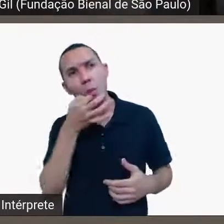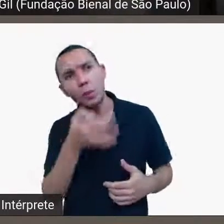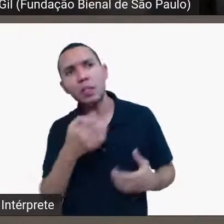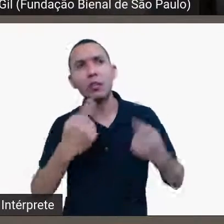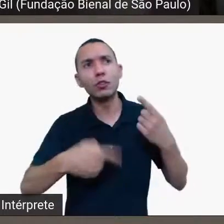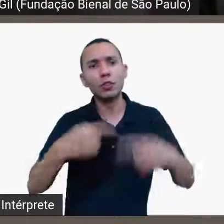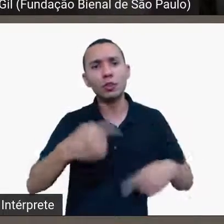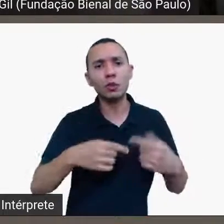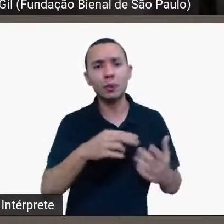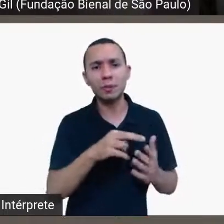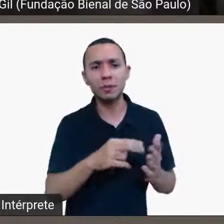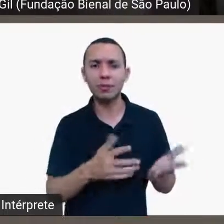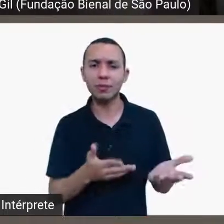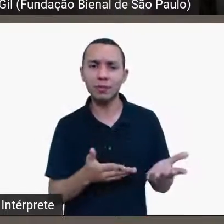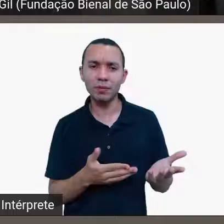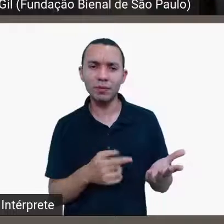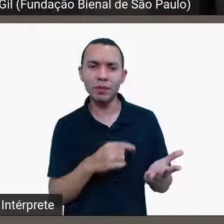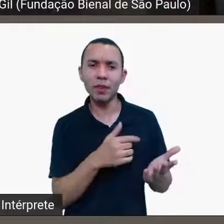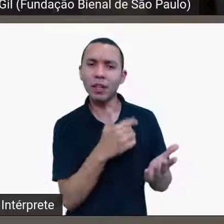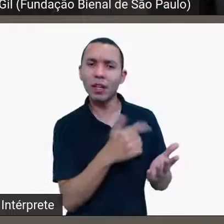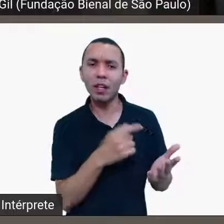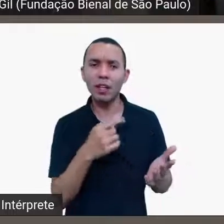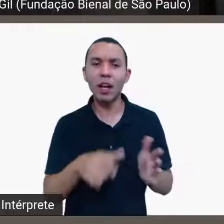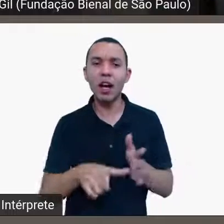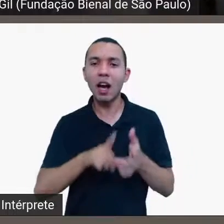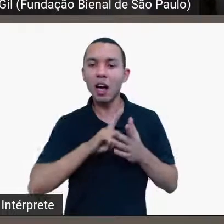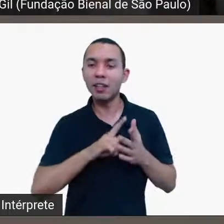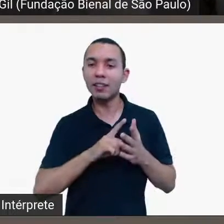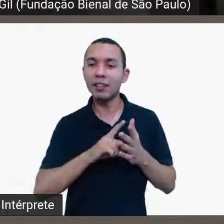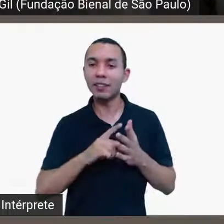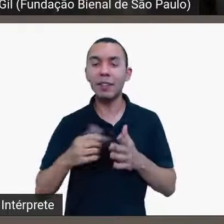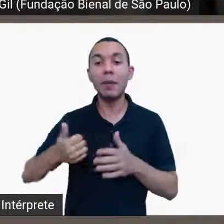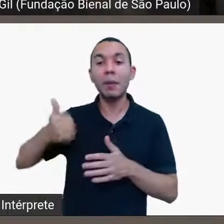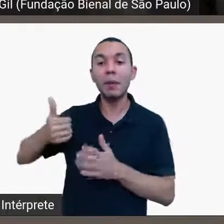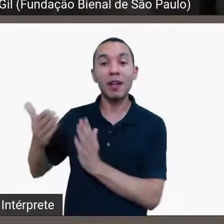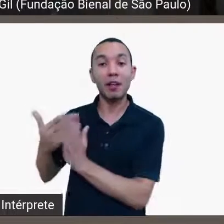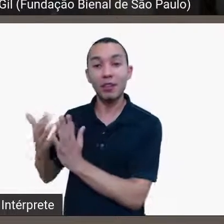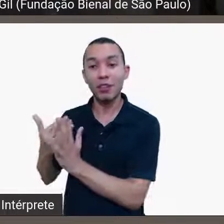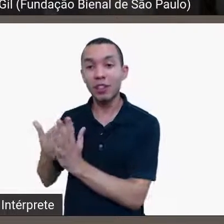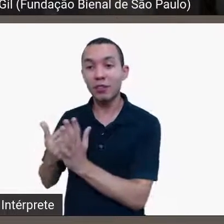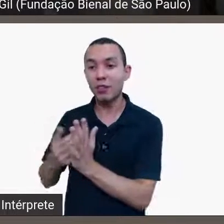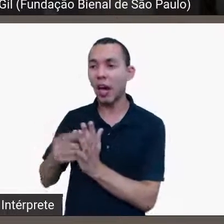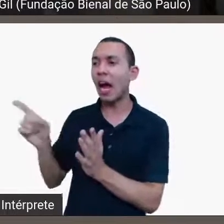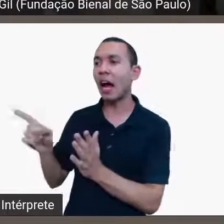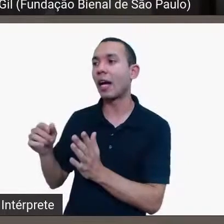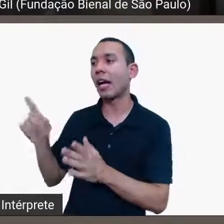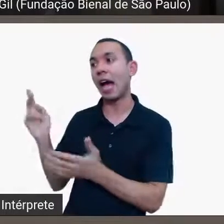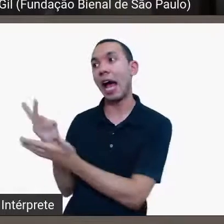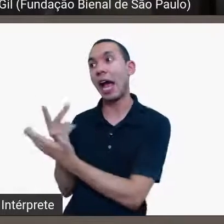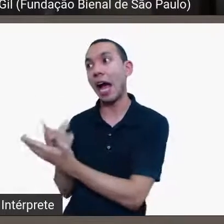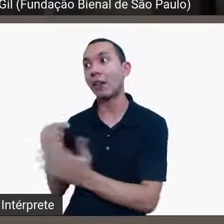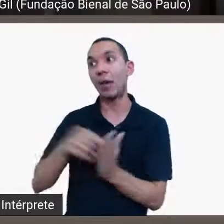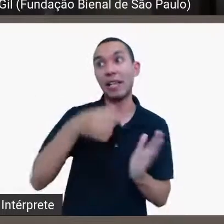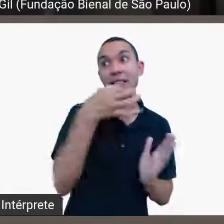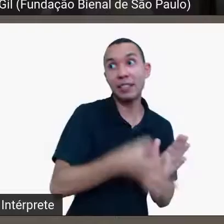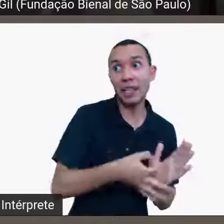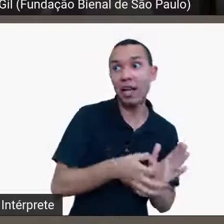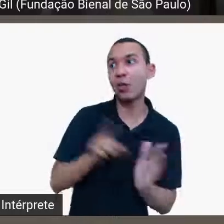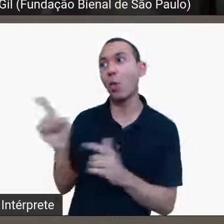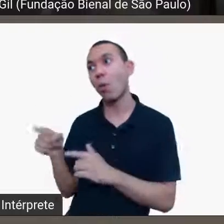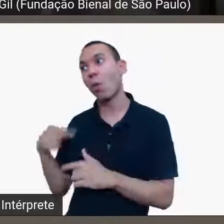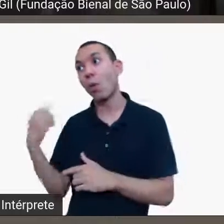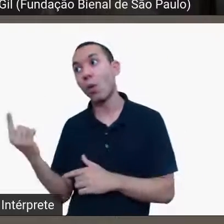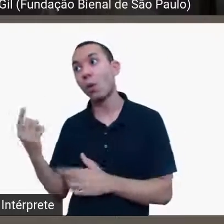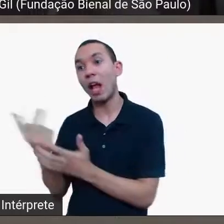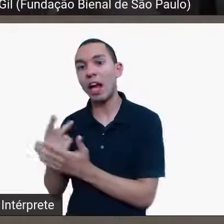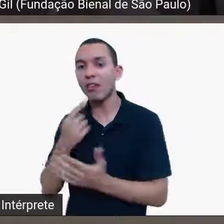discussões, ele não desmente o primeiro livro, entendeu? O nosso quadro é aquele. É triste, assim.